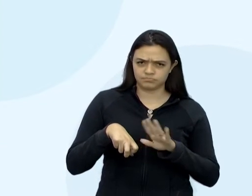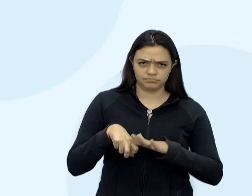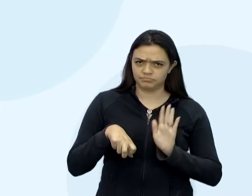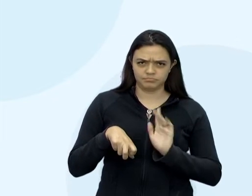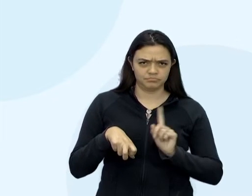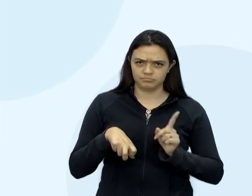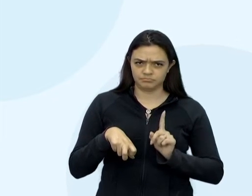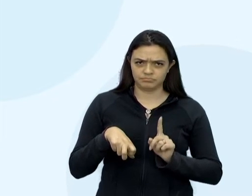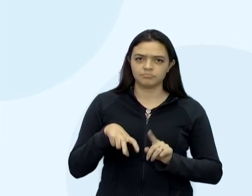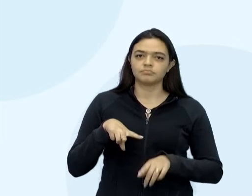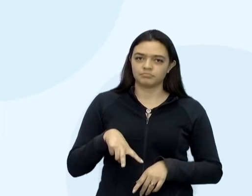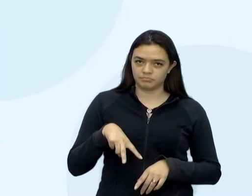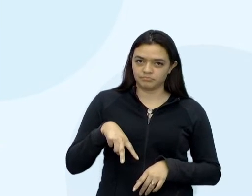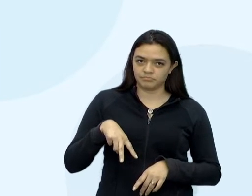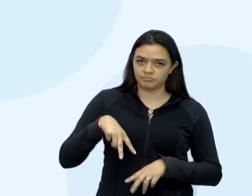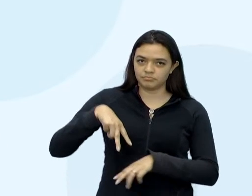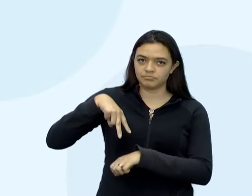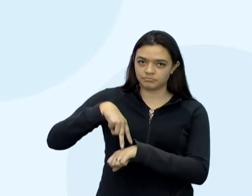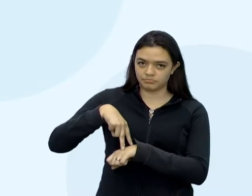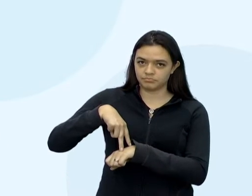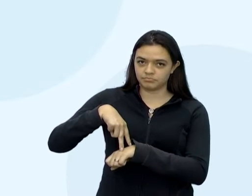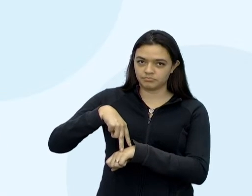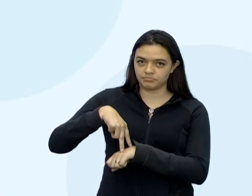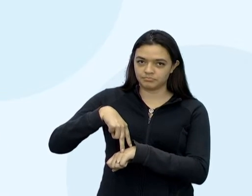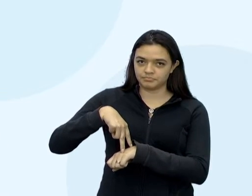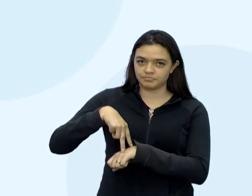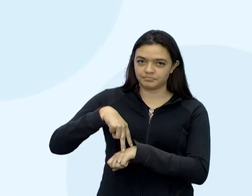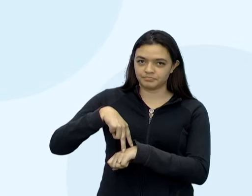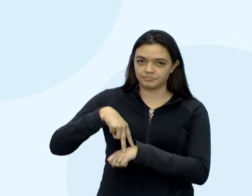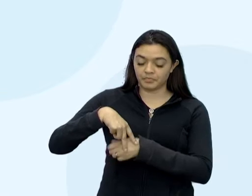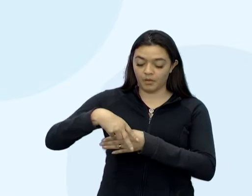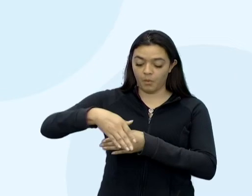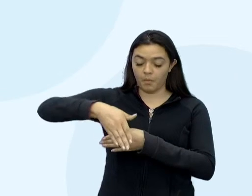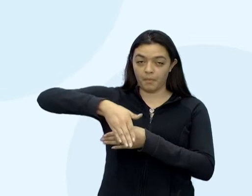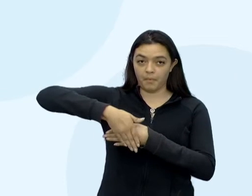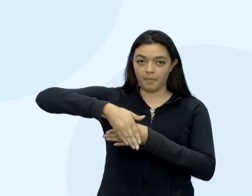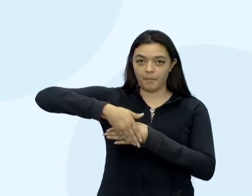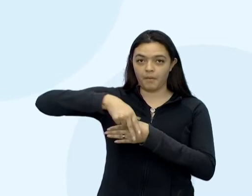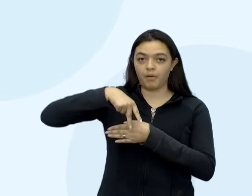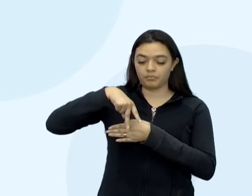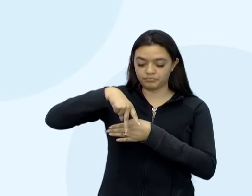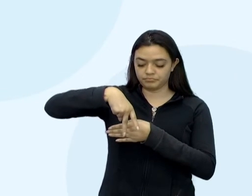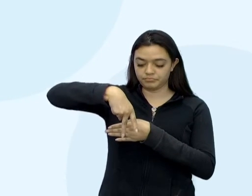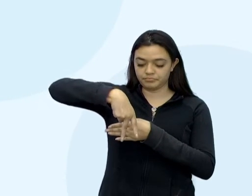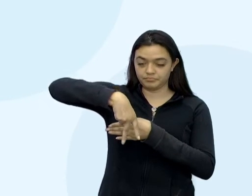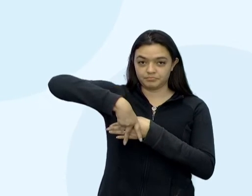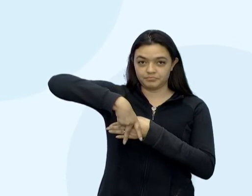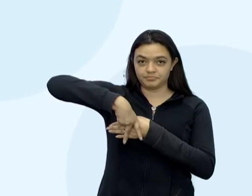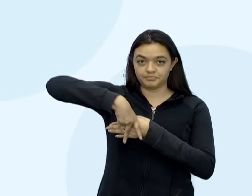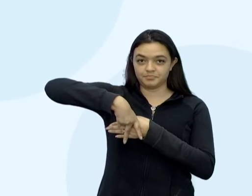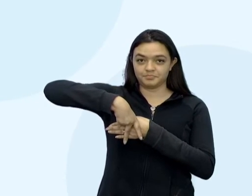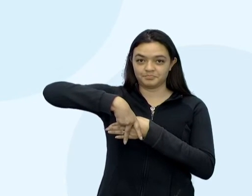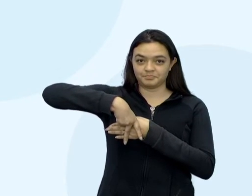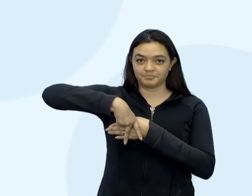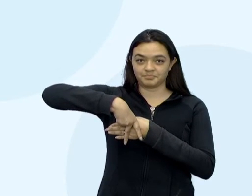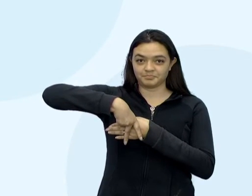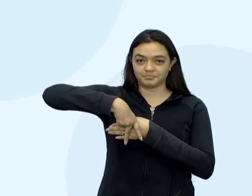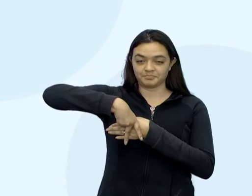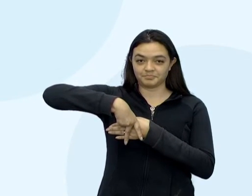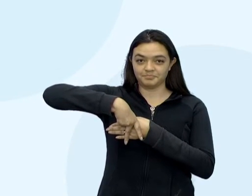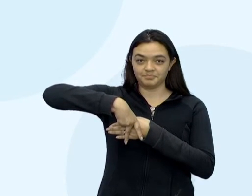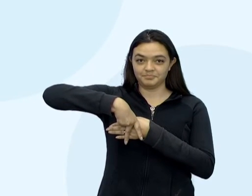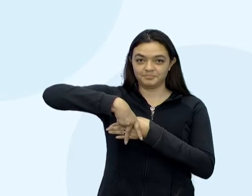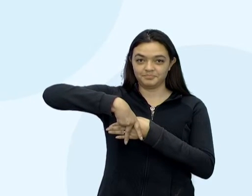você pode fazer o seguinte. Agora você faz isso encostando numa parede. Aí você se encosta na parede também,